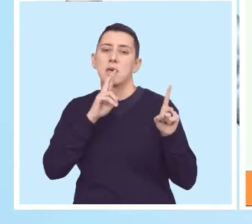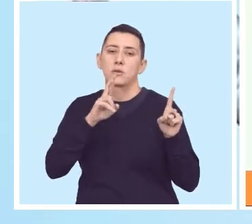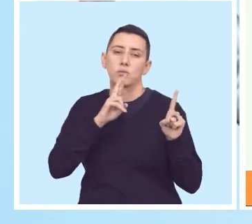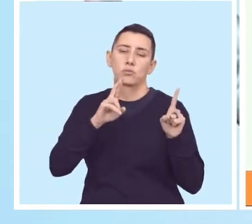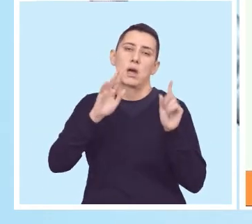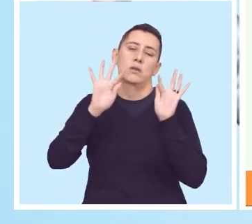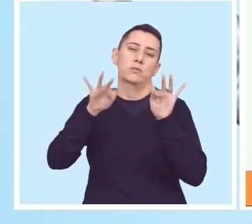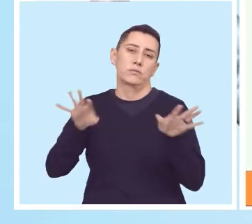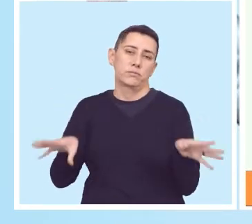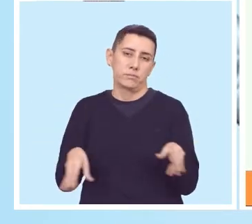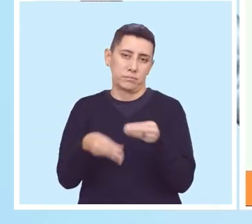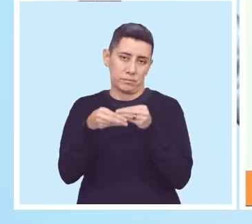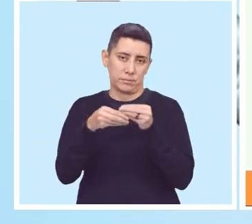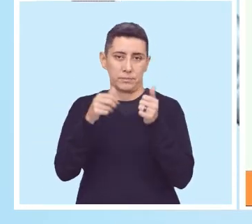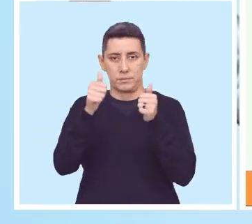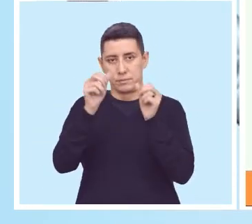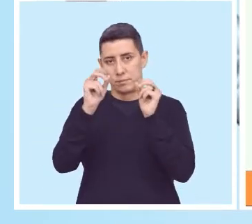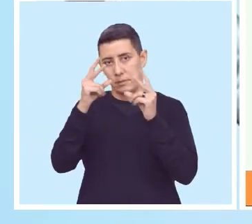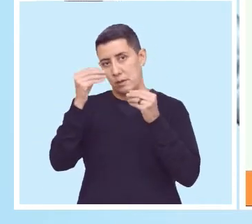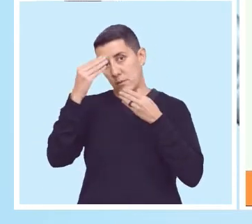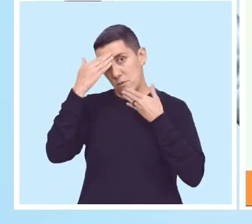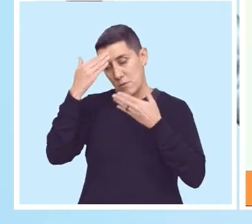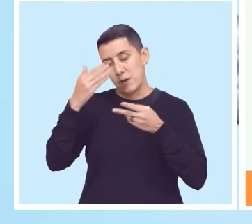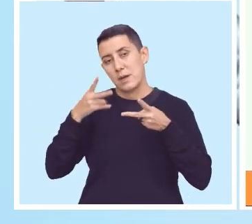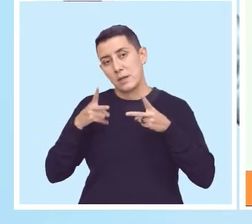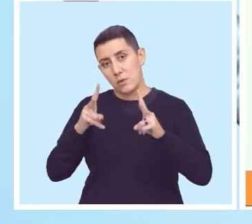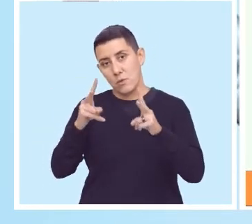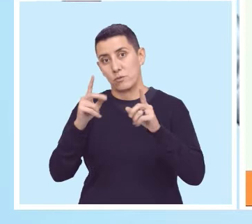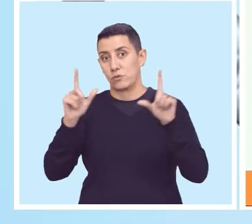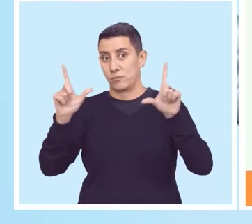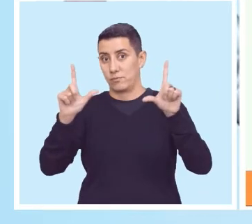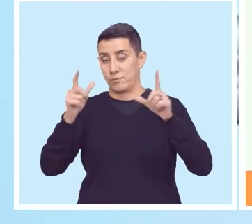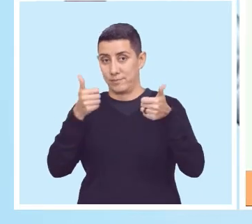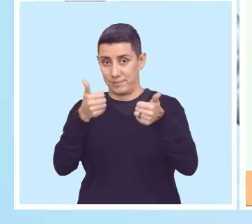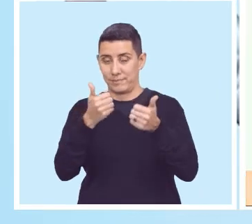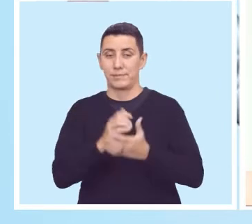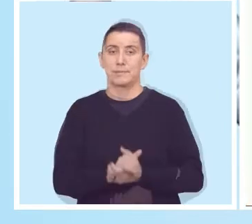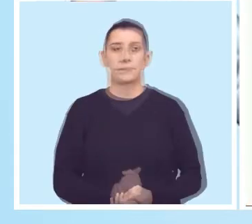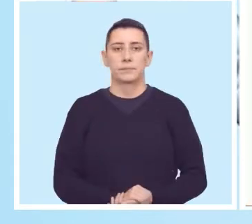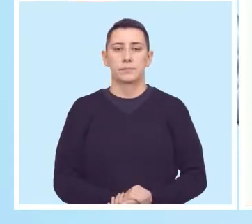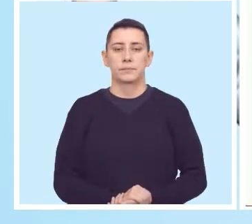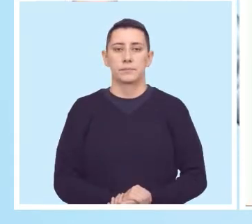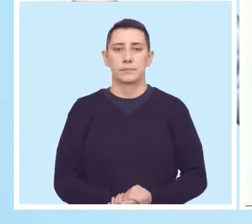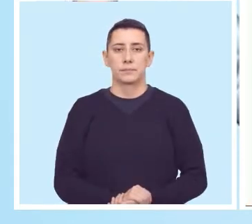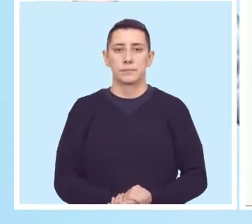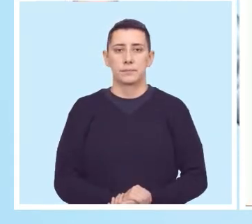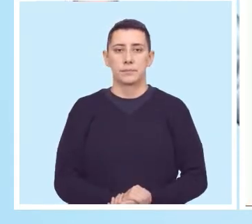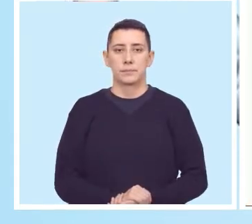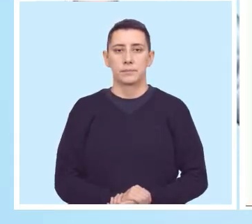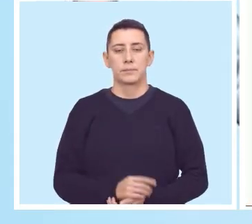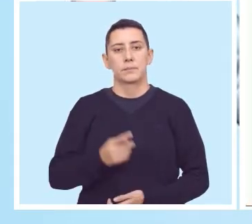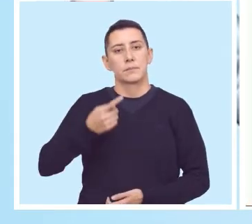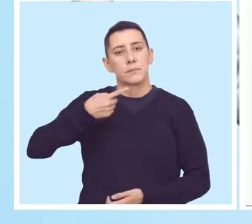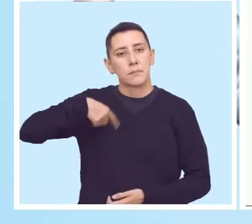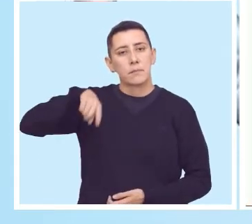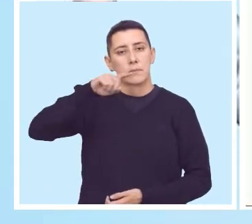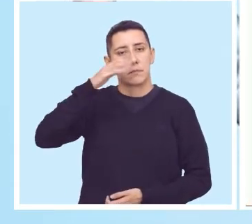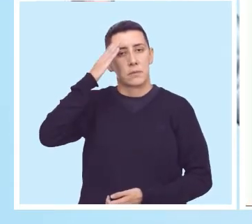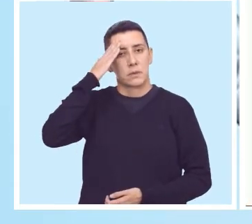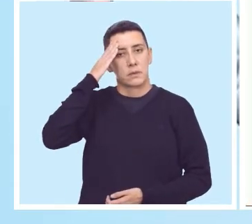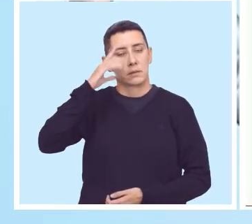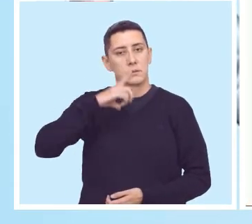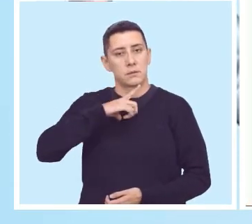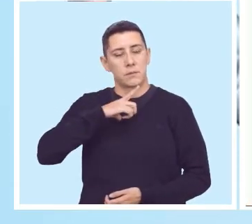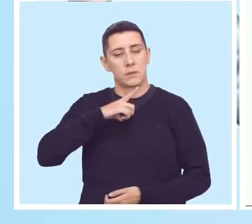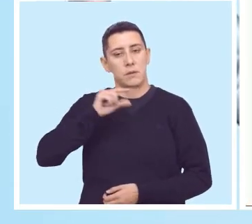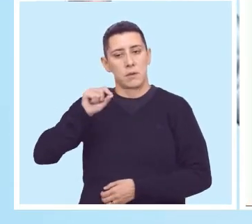finais. Tá bom? Obrigado pela atenção e continuem assistindo. Dentre os componentes que constituem a plataforma